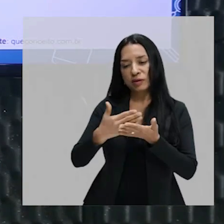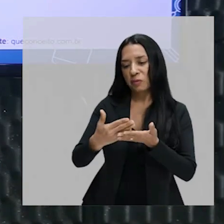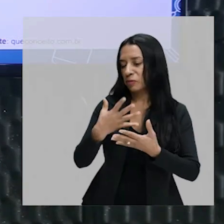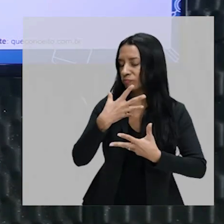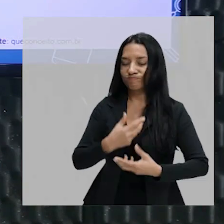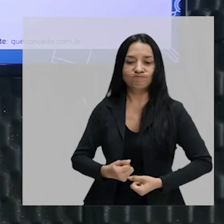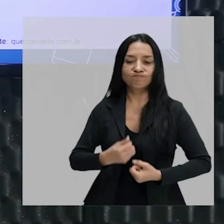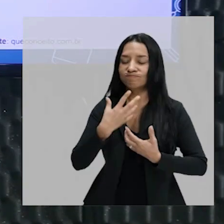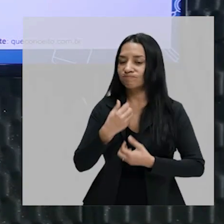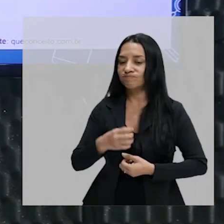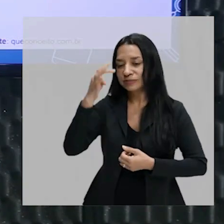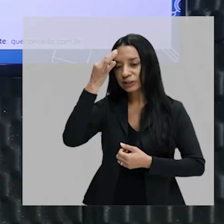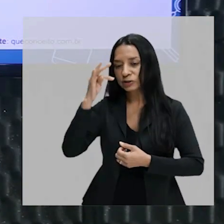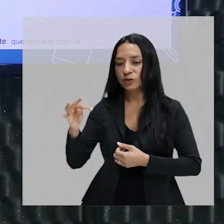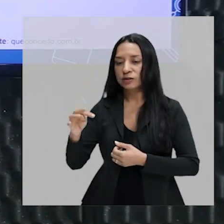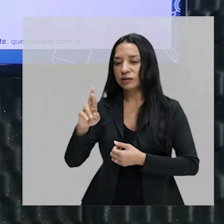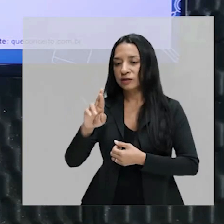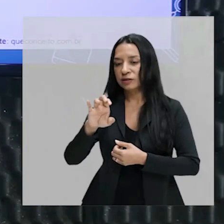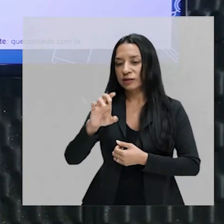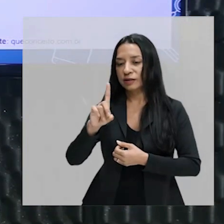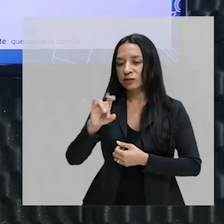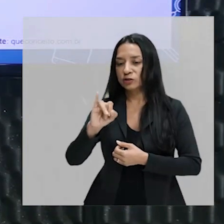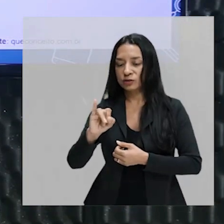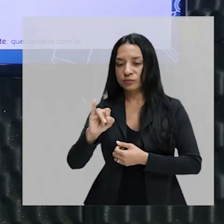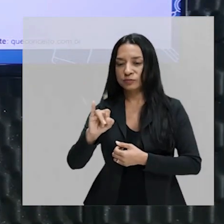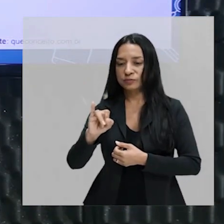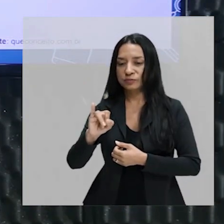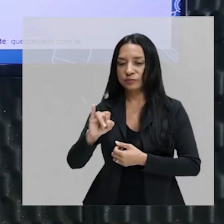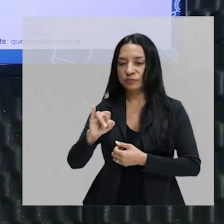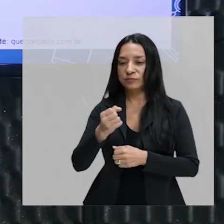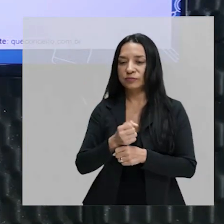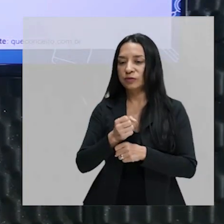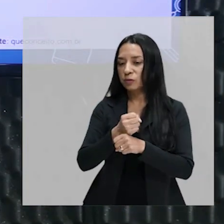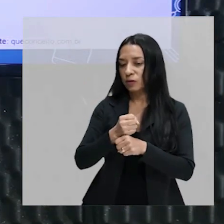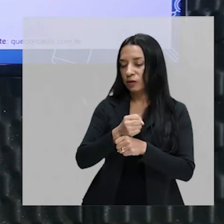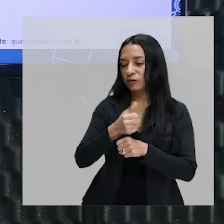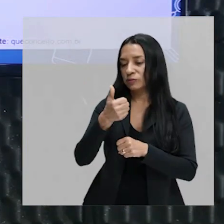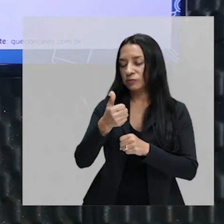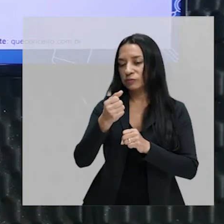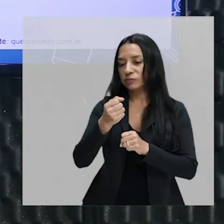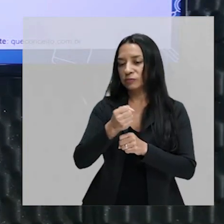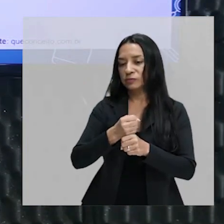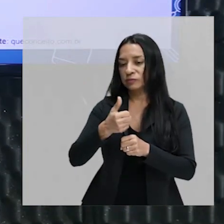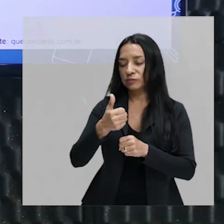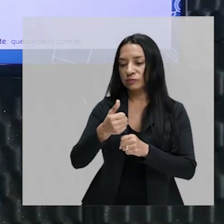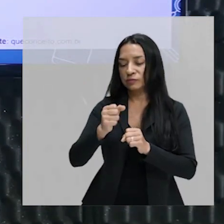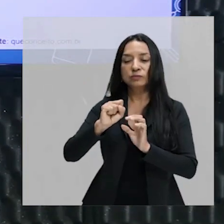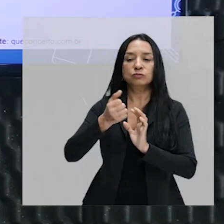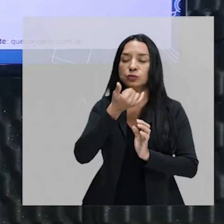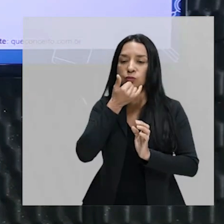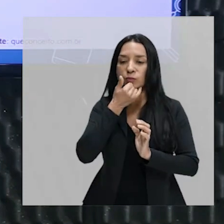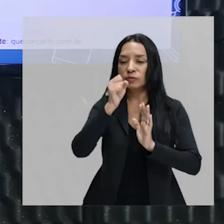ou simplesmente Redi Então esse cara em meados do século 17 acreditava